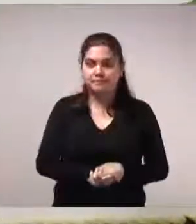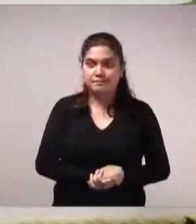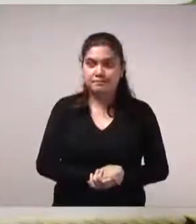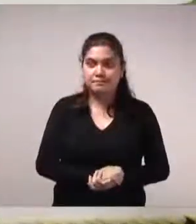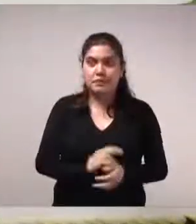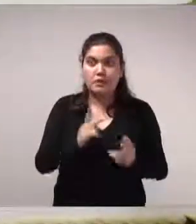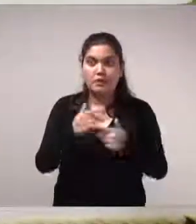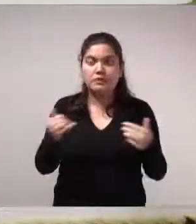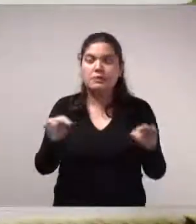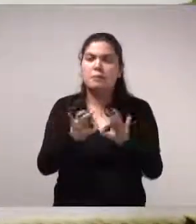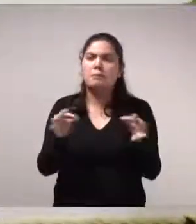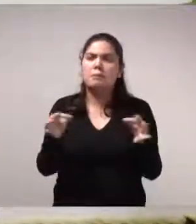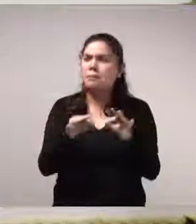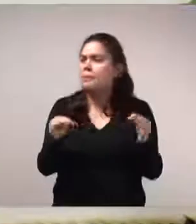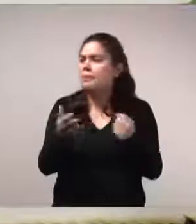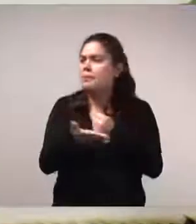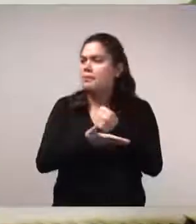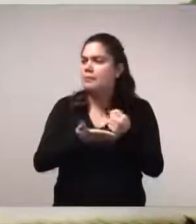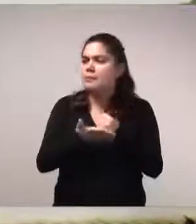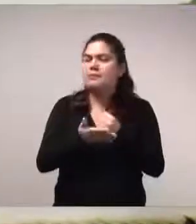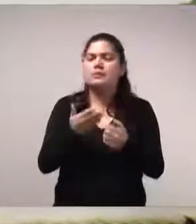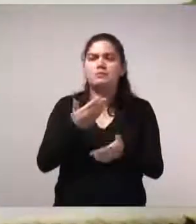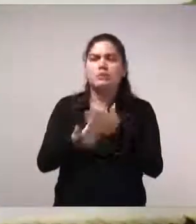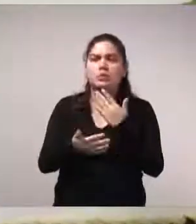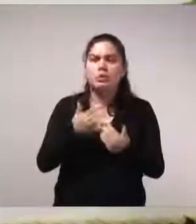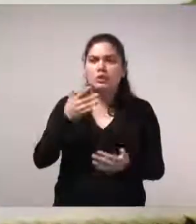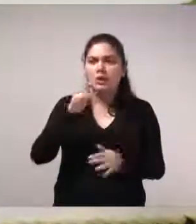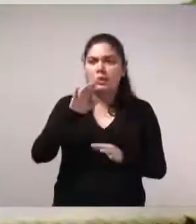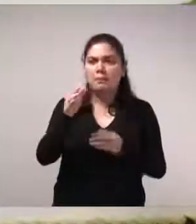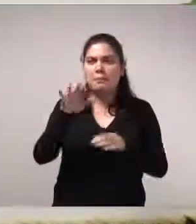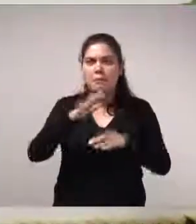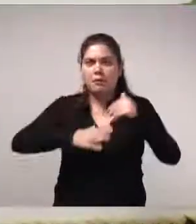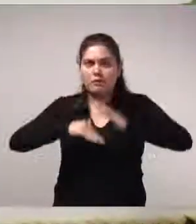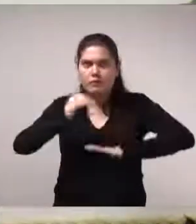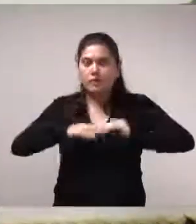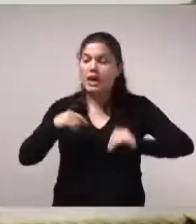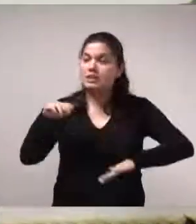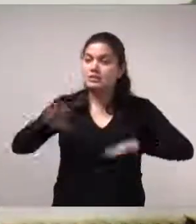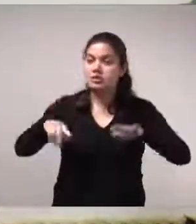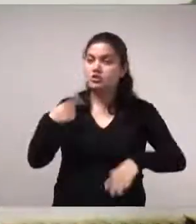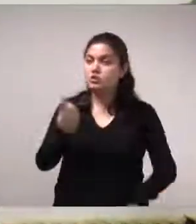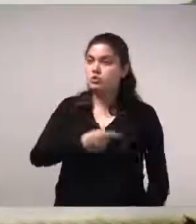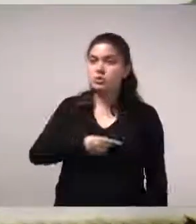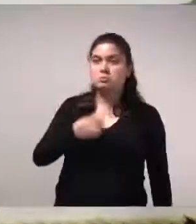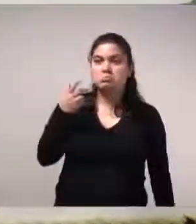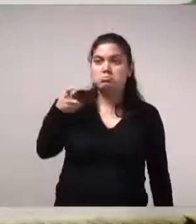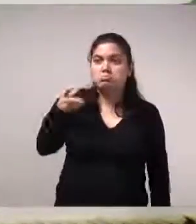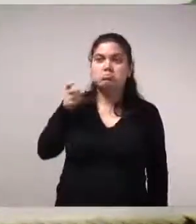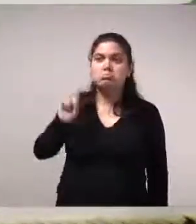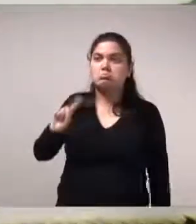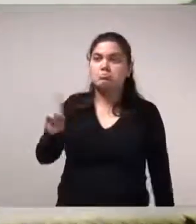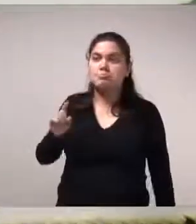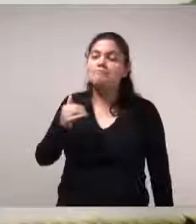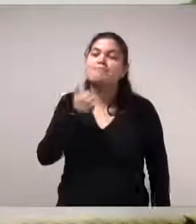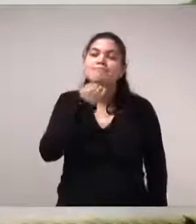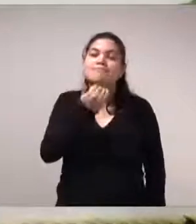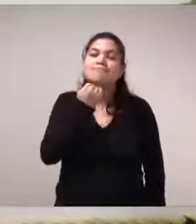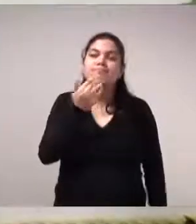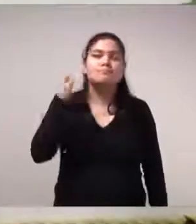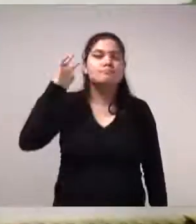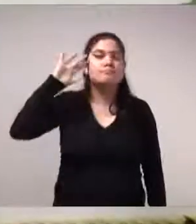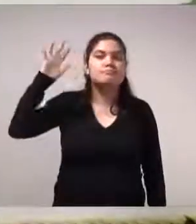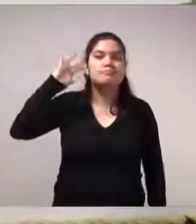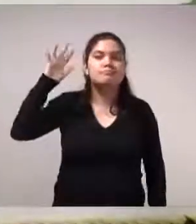básica para qualquer profissional da arquitetura, mas muitas vezes a gente, como usuário, não percebe, é que não adianta depois você imaginar em vidros de